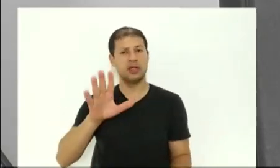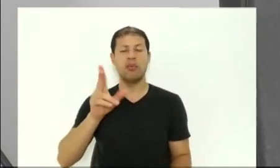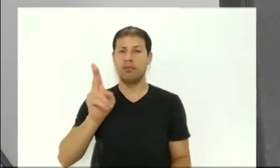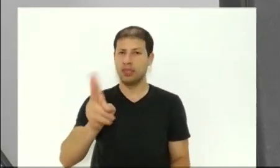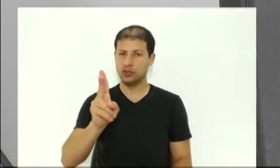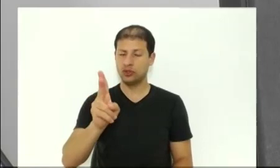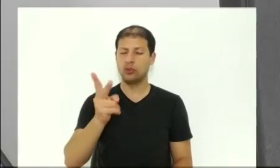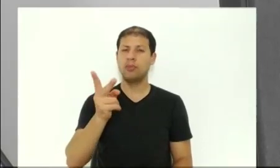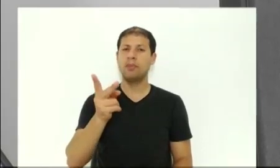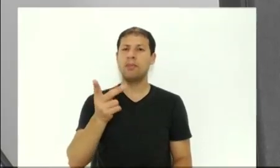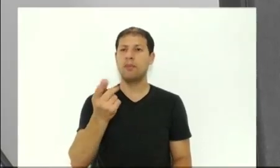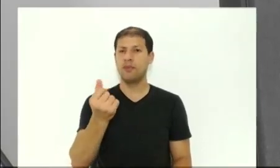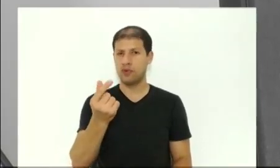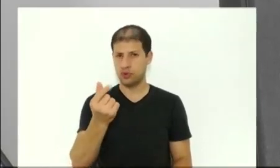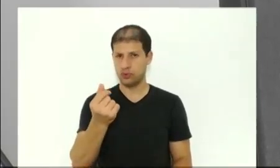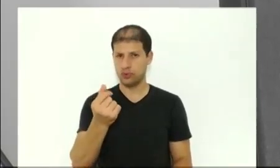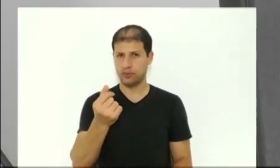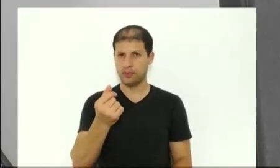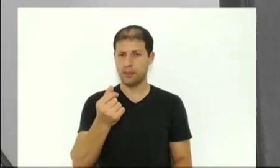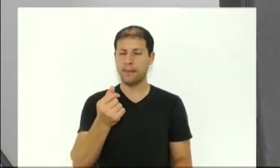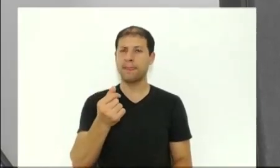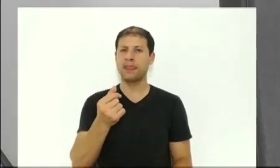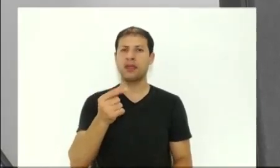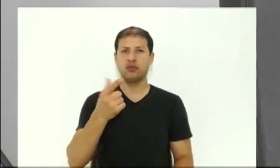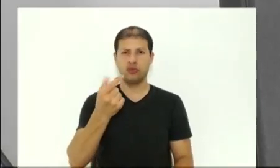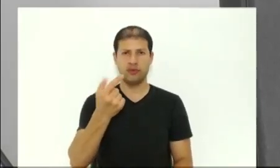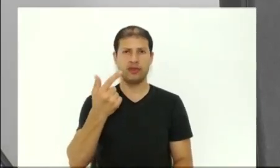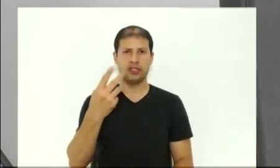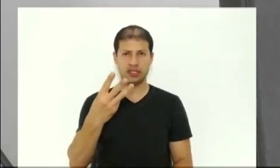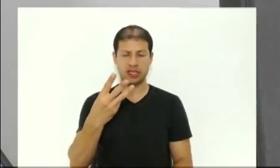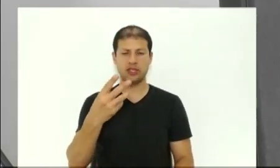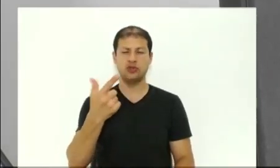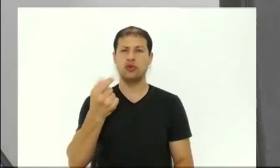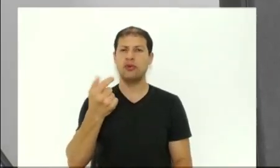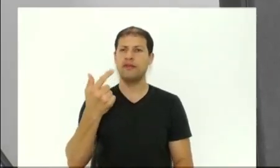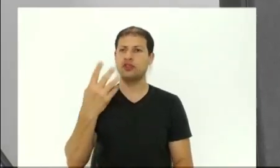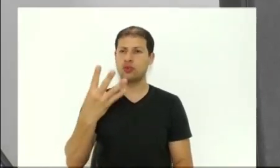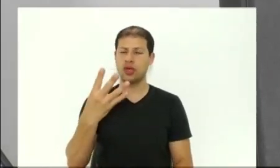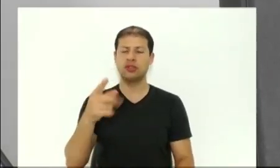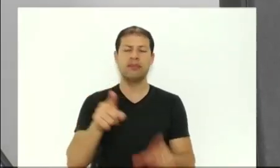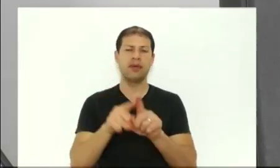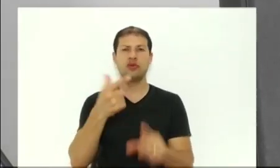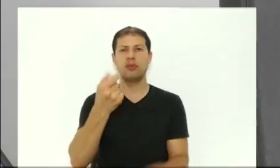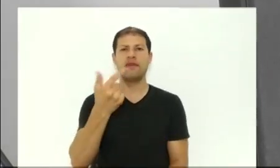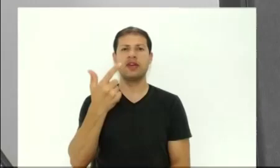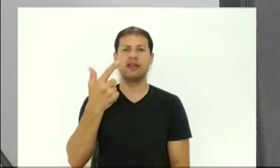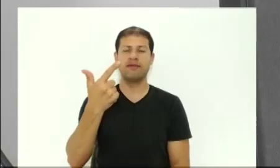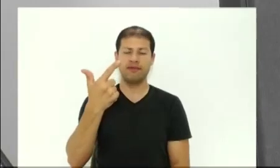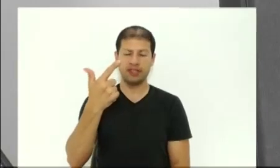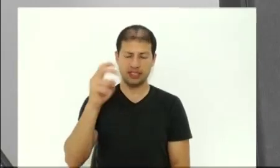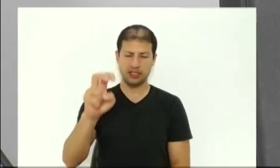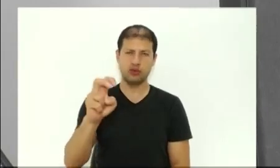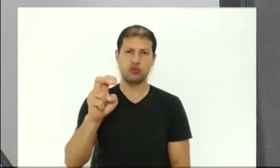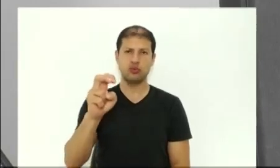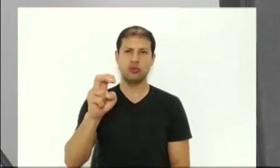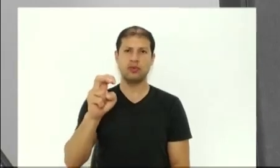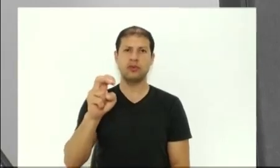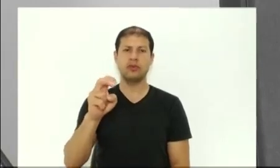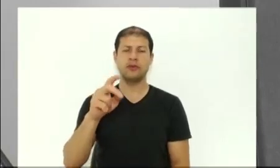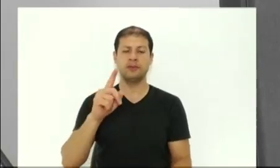mesmos valores para 2023, 2024 e 2025. Segunda e última